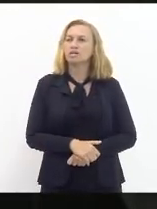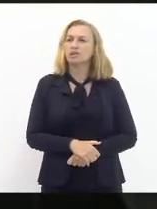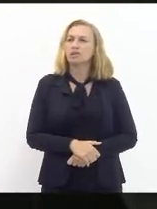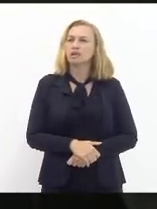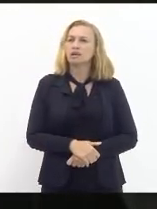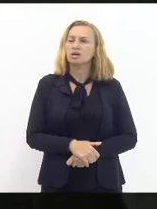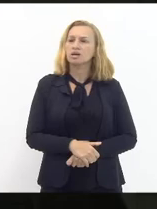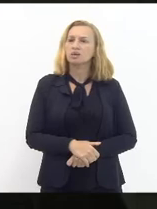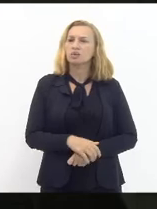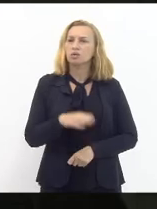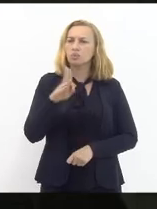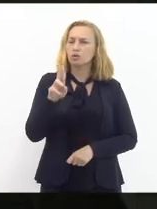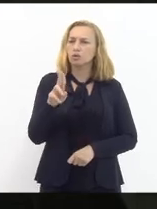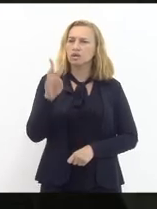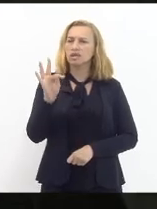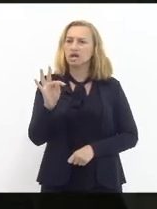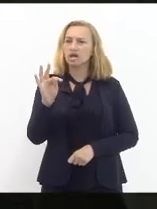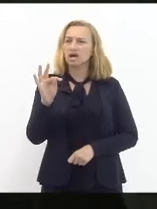UTM,